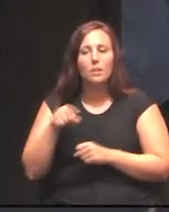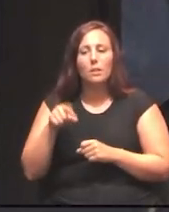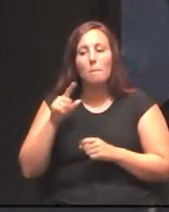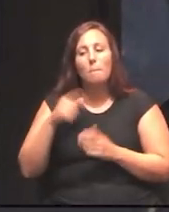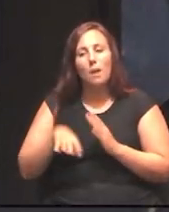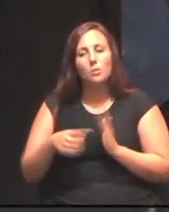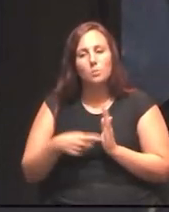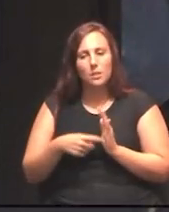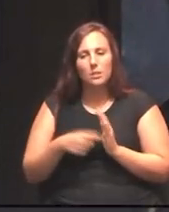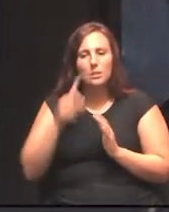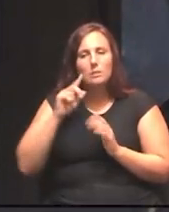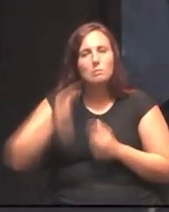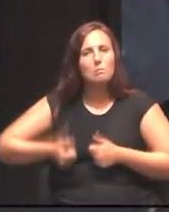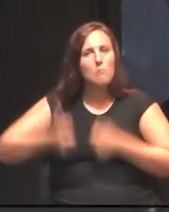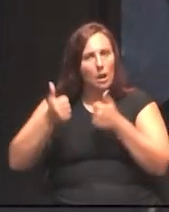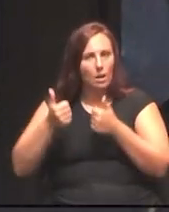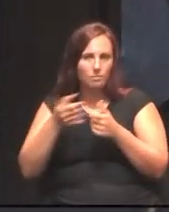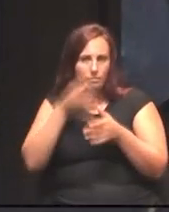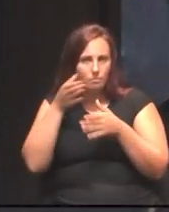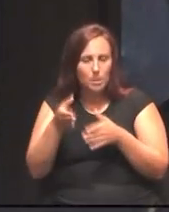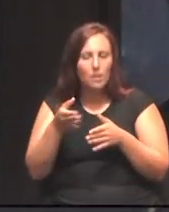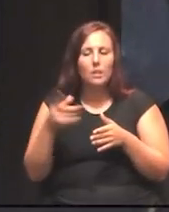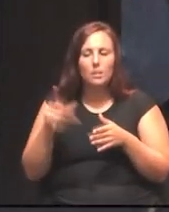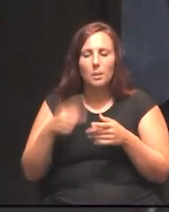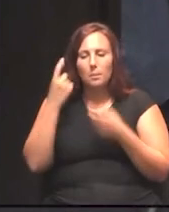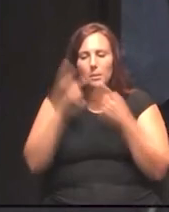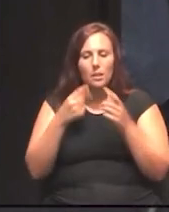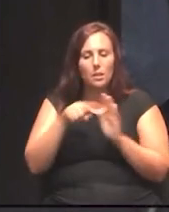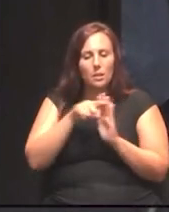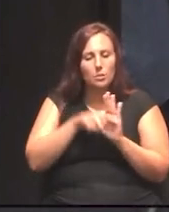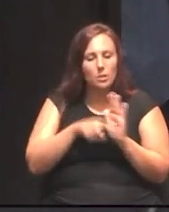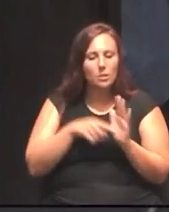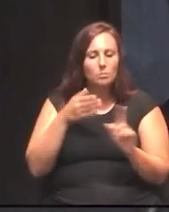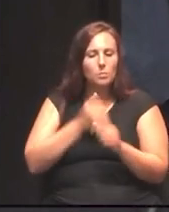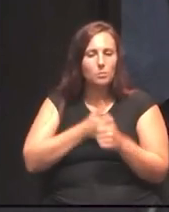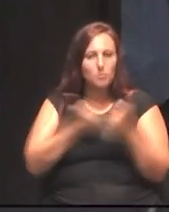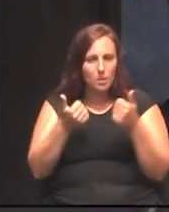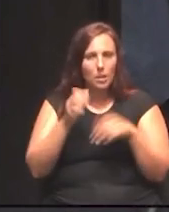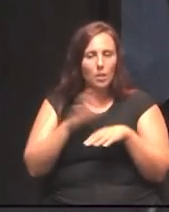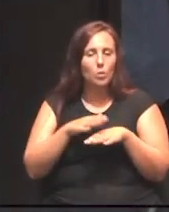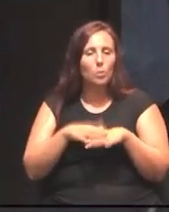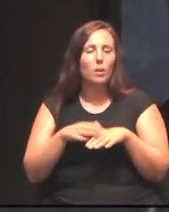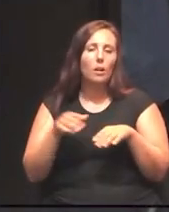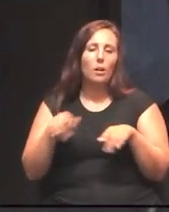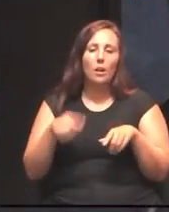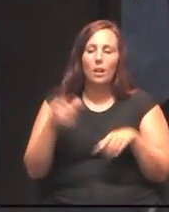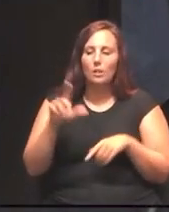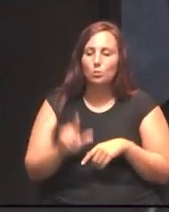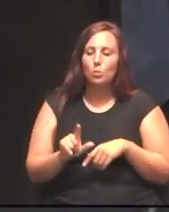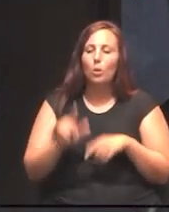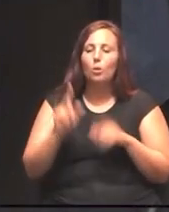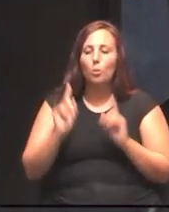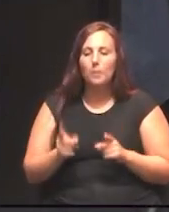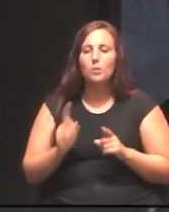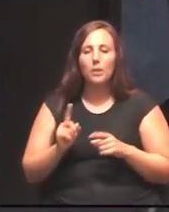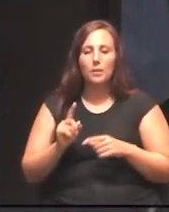prioridade para a cidade e no dia-a-dia das políticas da cidade. E são bem sabidas as medidas que Lisboa tem de implementar. E a primeira é